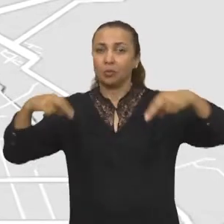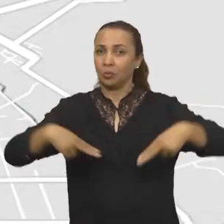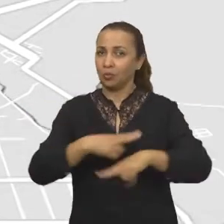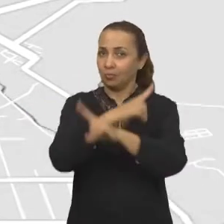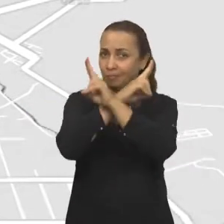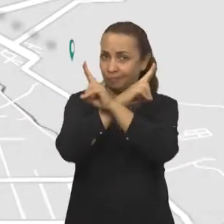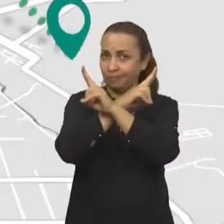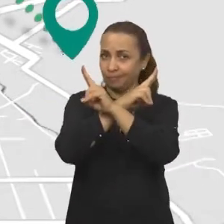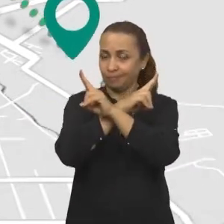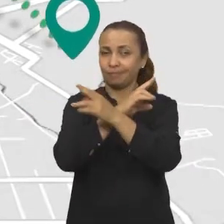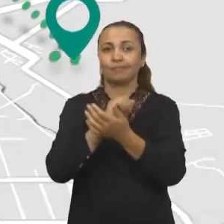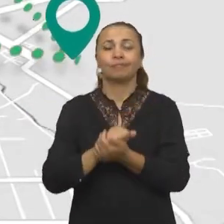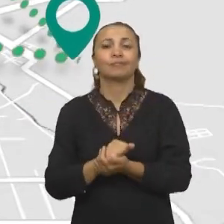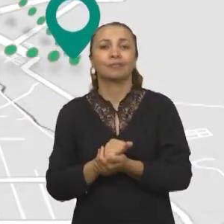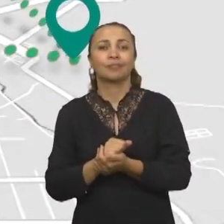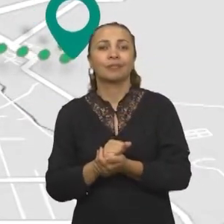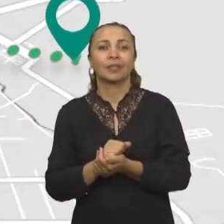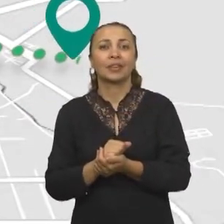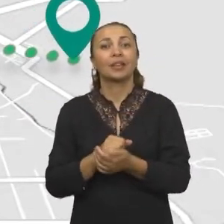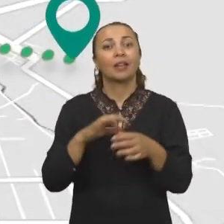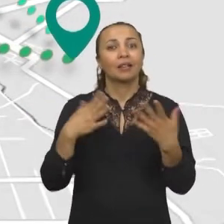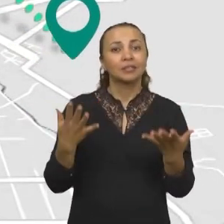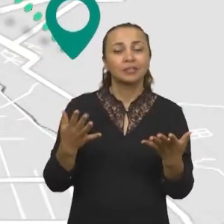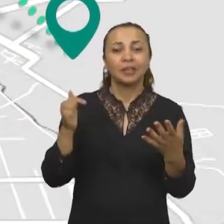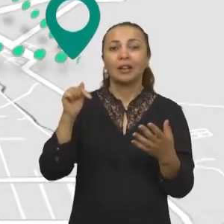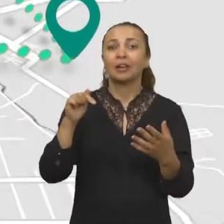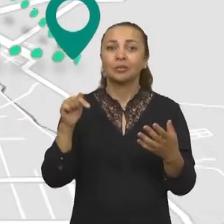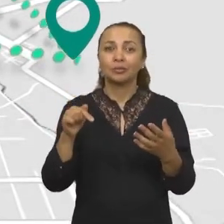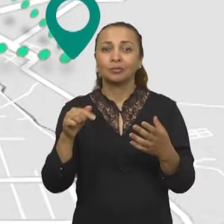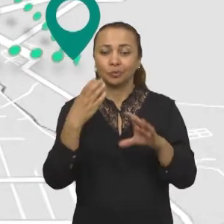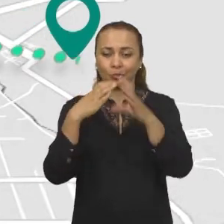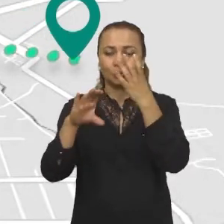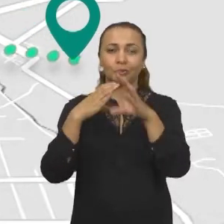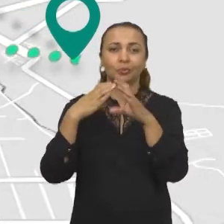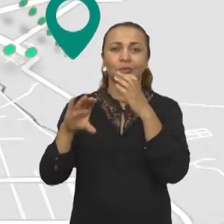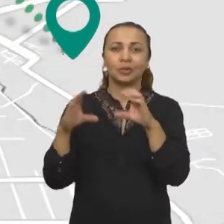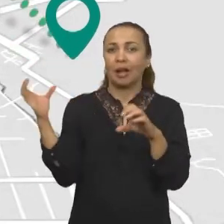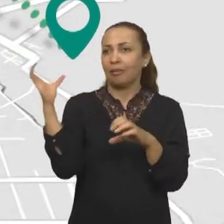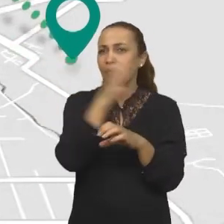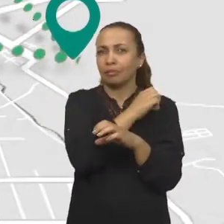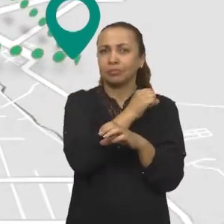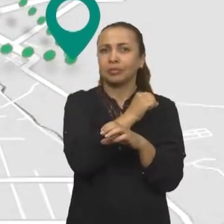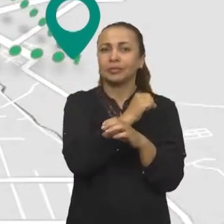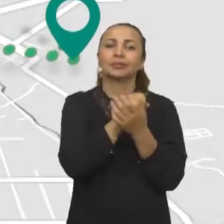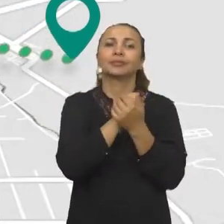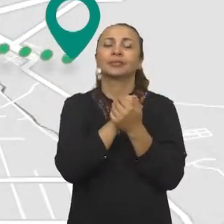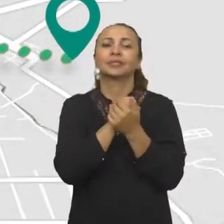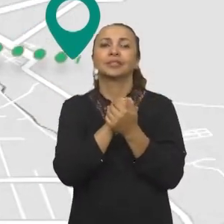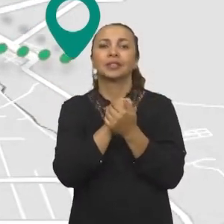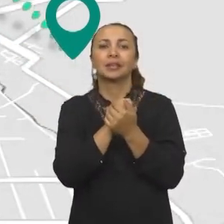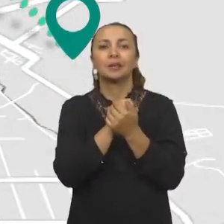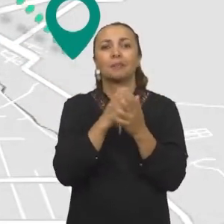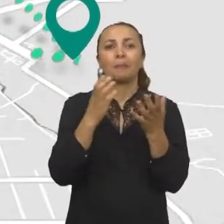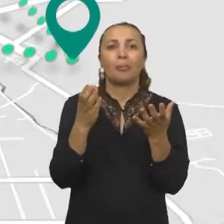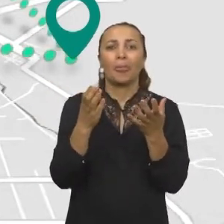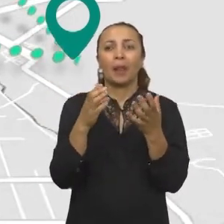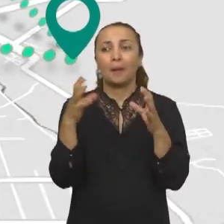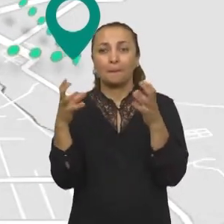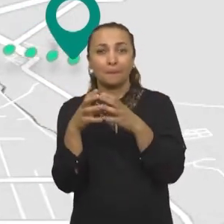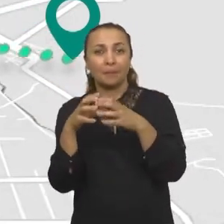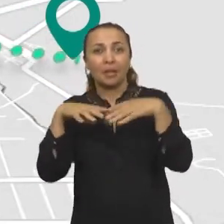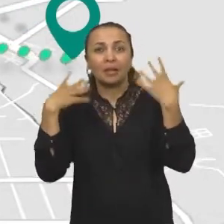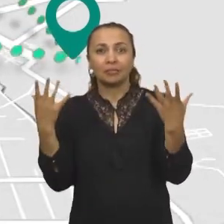a UFBA e a UESB, né? E aí essa comunicação, nesse caso,